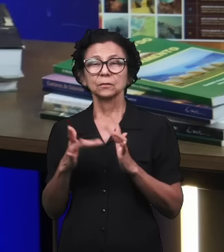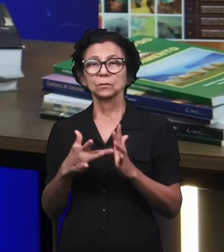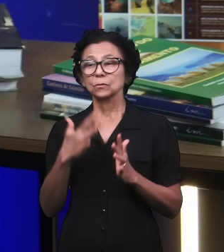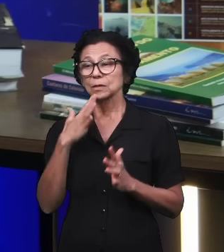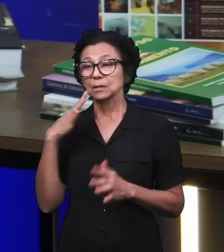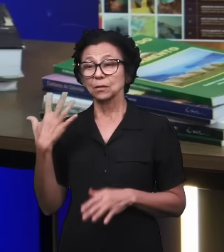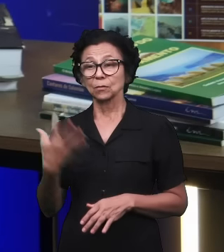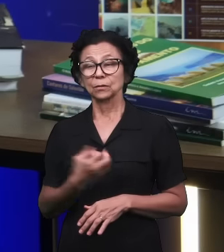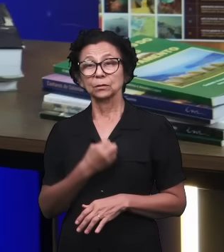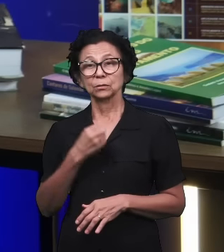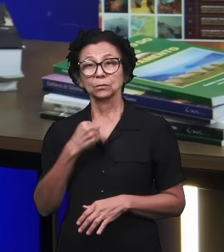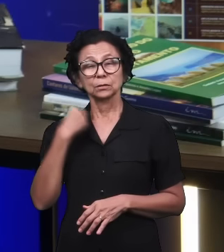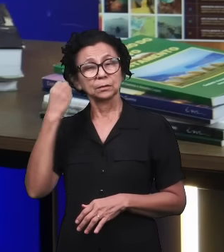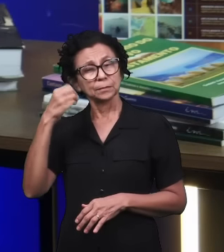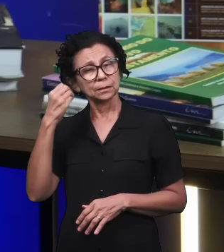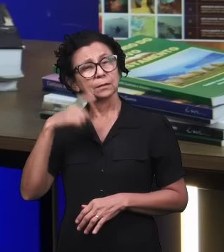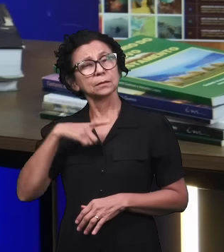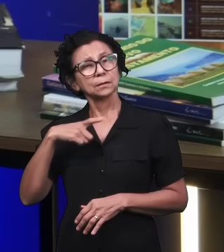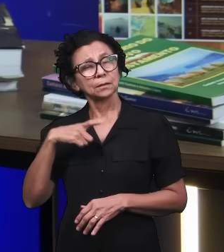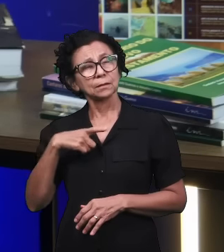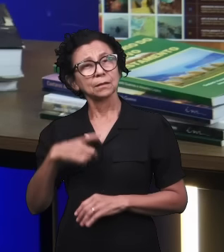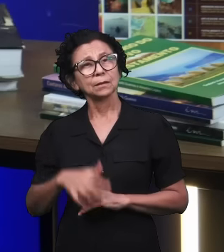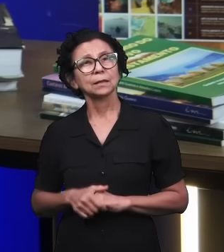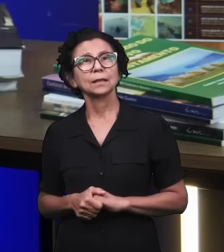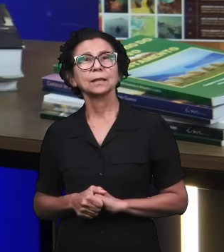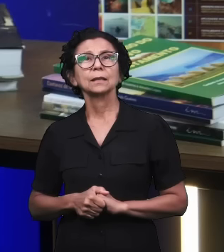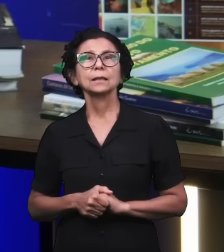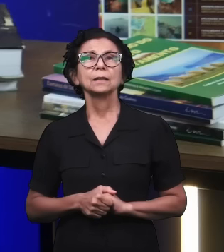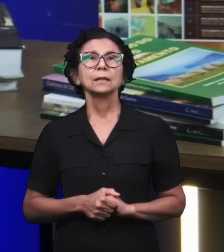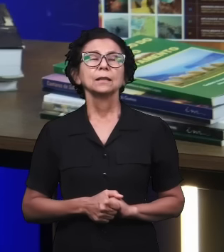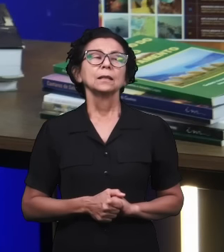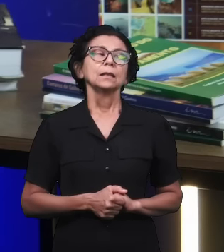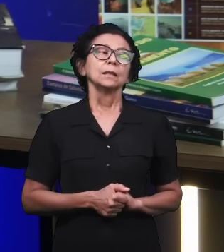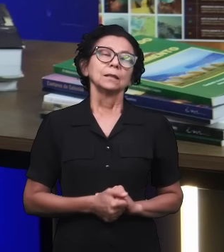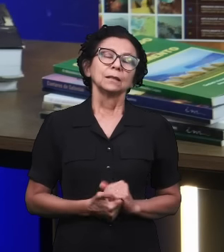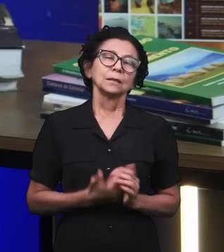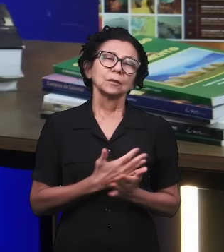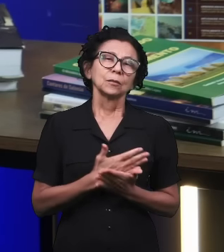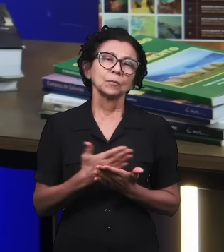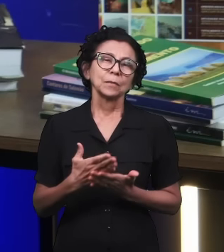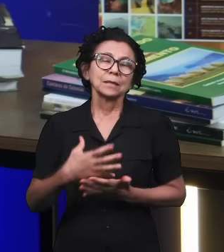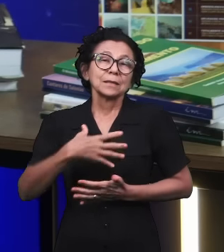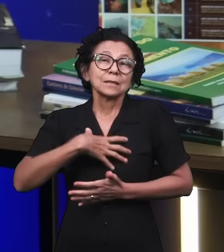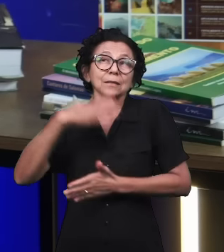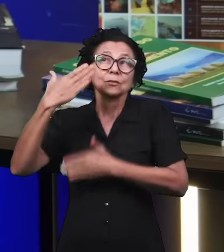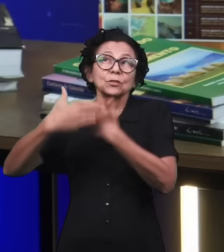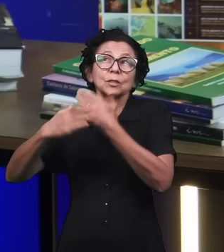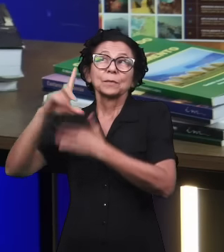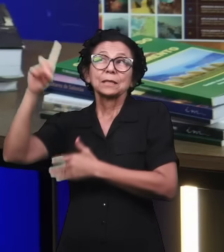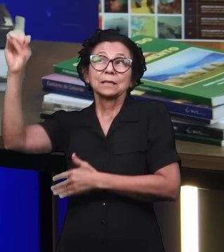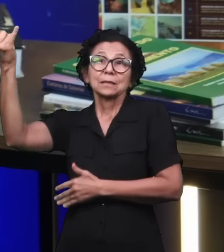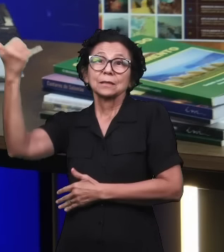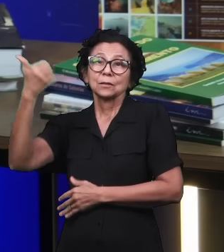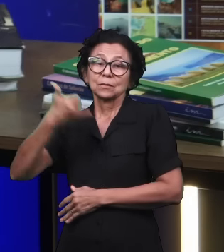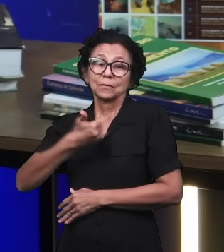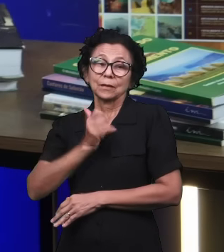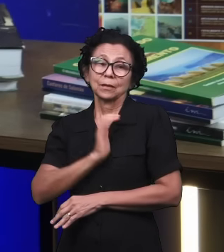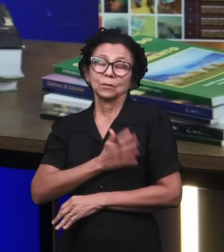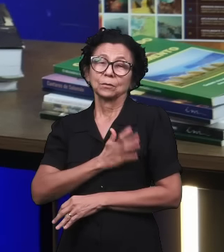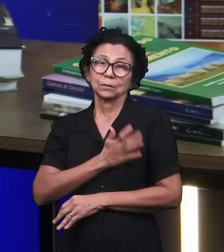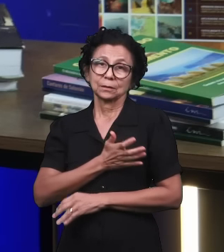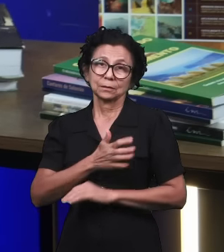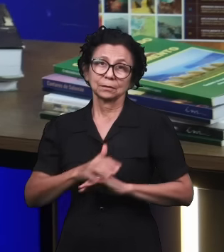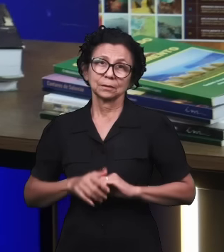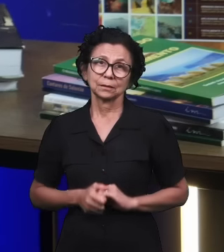com Jesus e passe agora a ouvir a voz dele. E o que Jesus, o Senhor Jesus, está dizendo? É